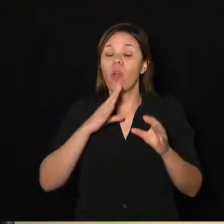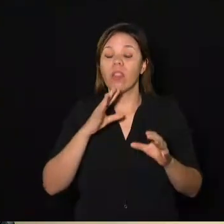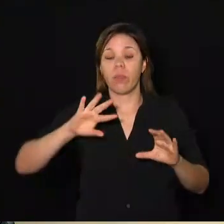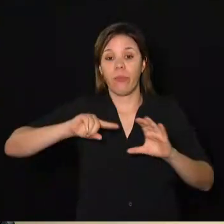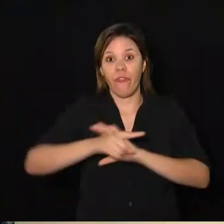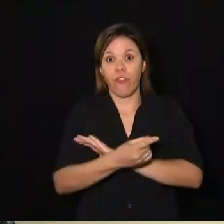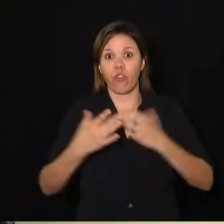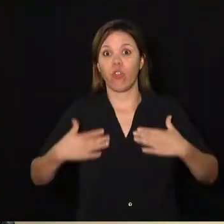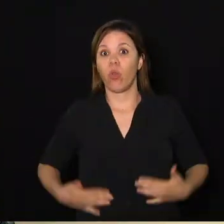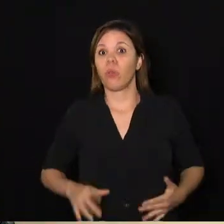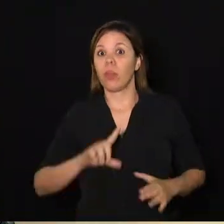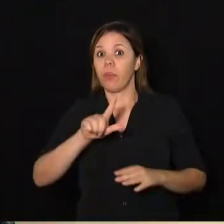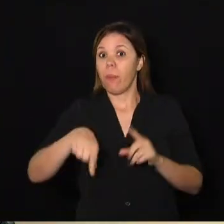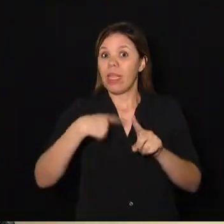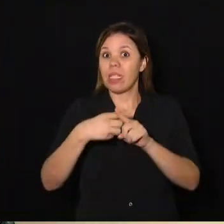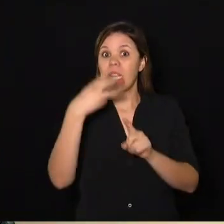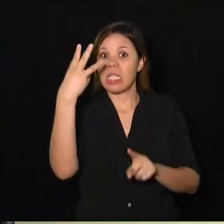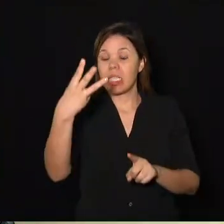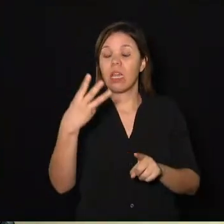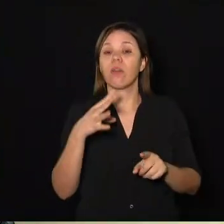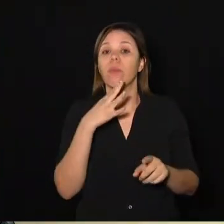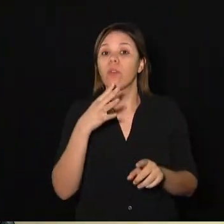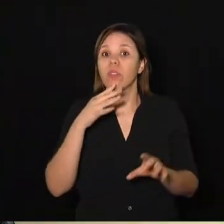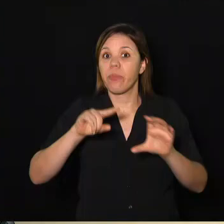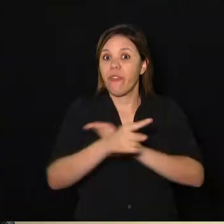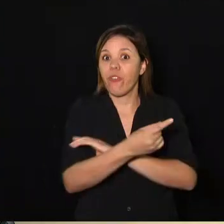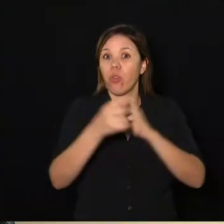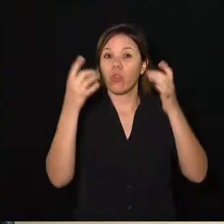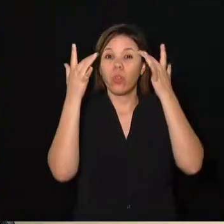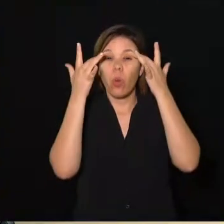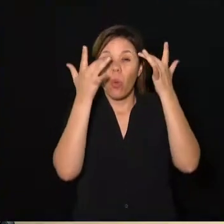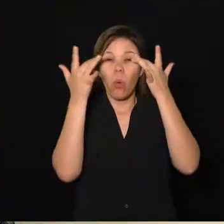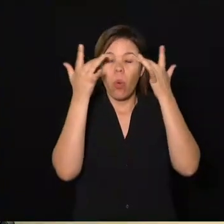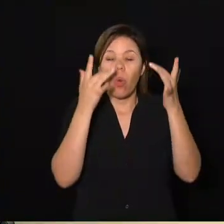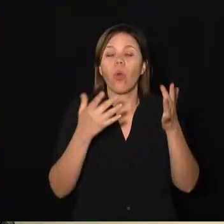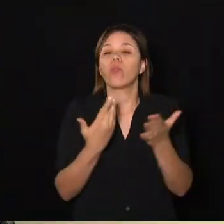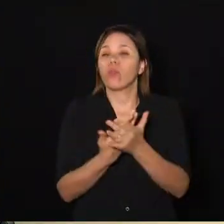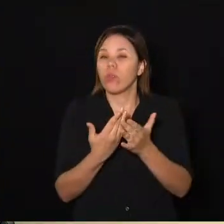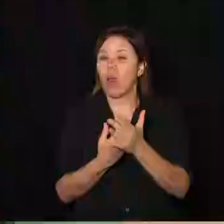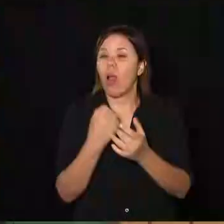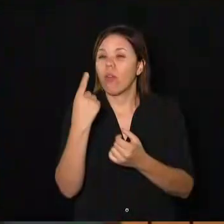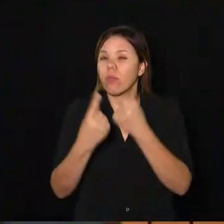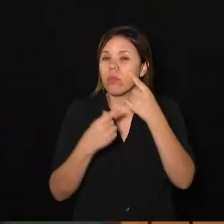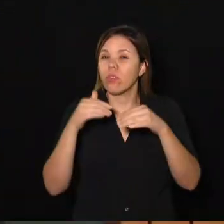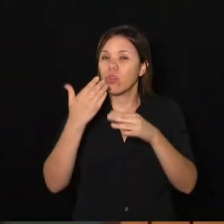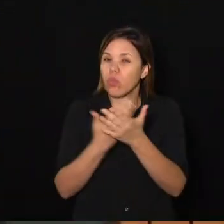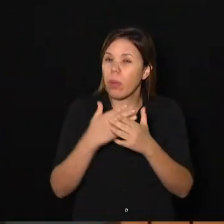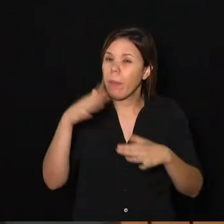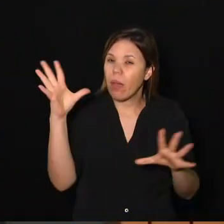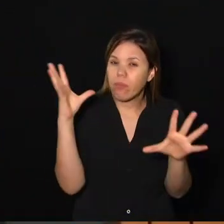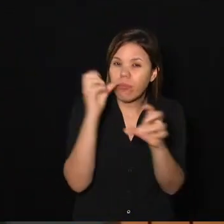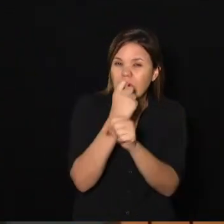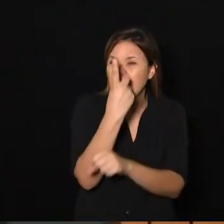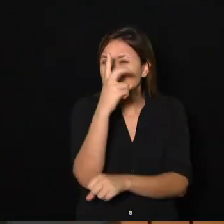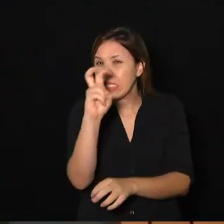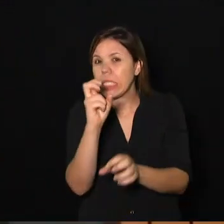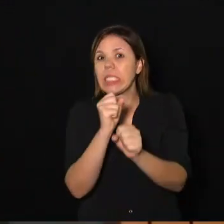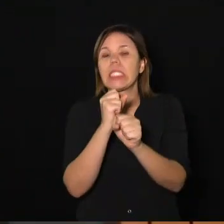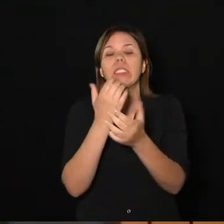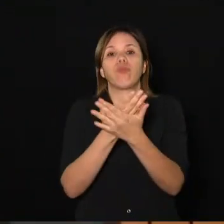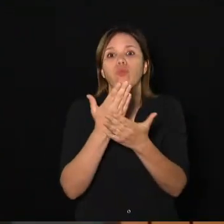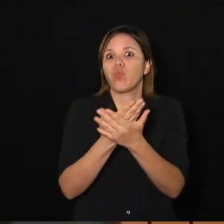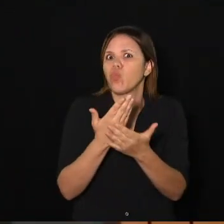o olho e alguns médicos se especializaram mais tempo eu estudei mais seis anos então somar tudo isso 15 anos no total